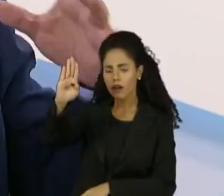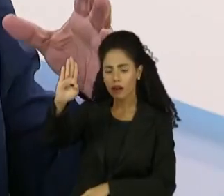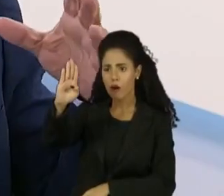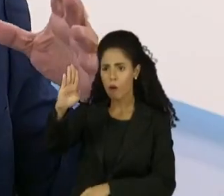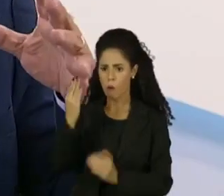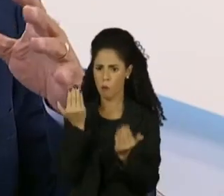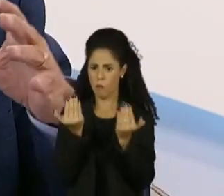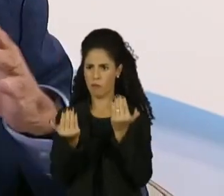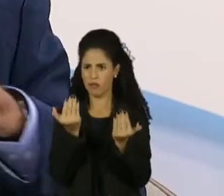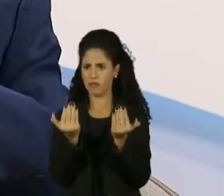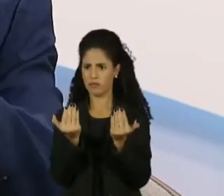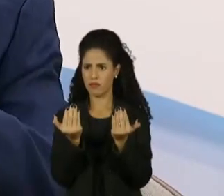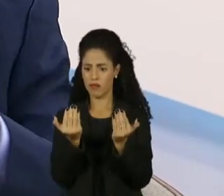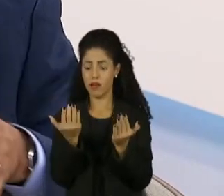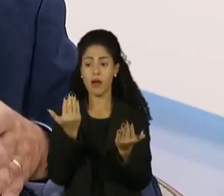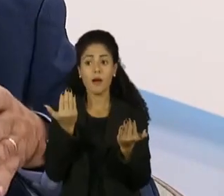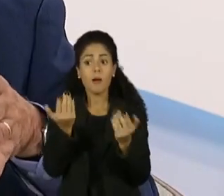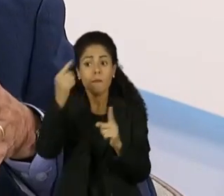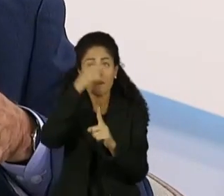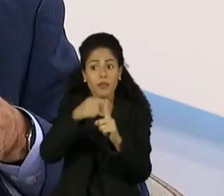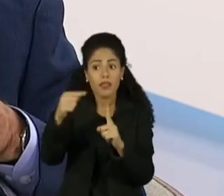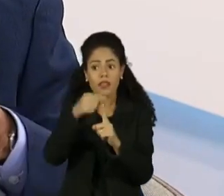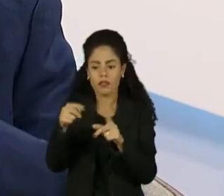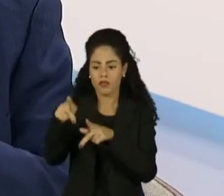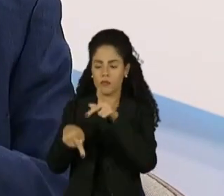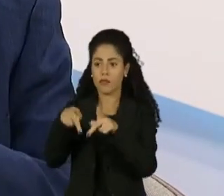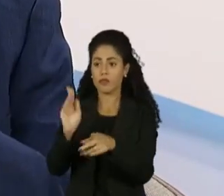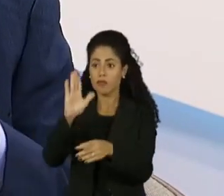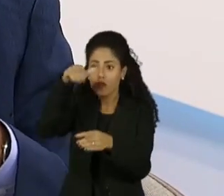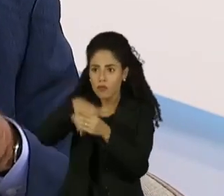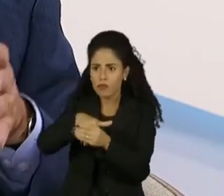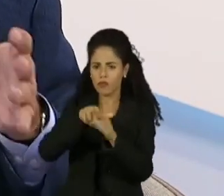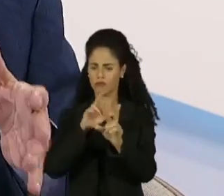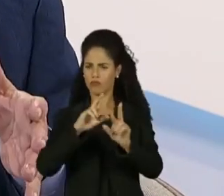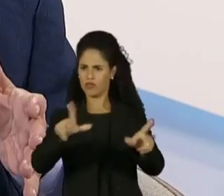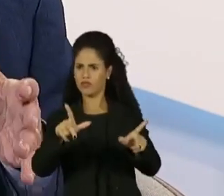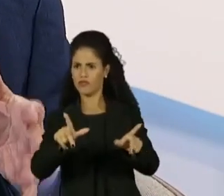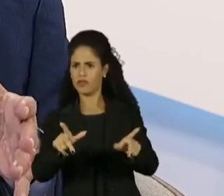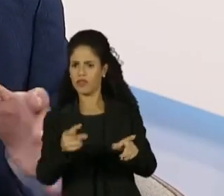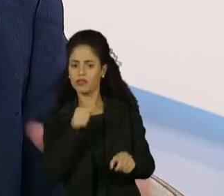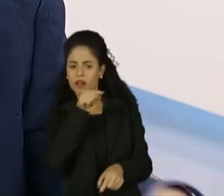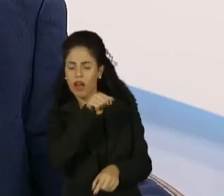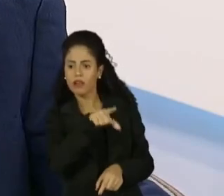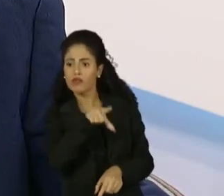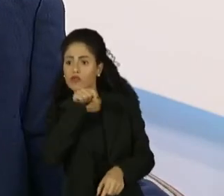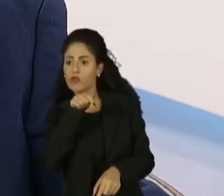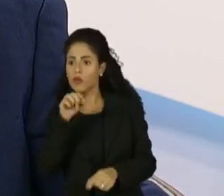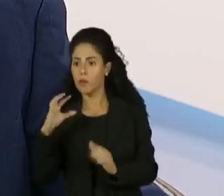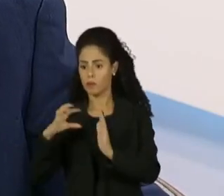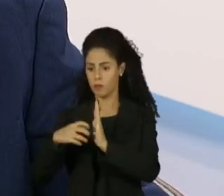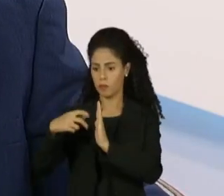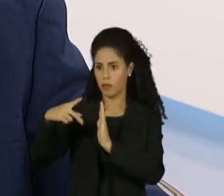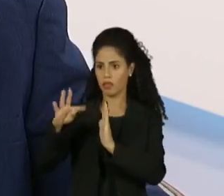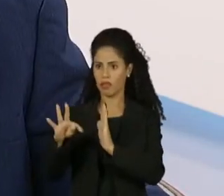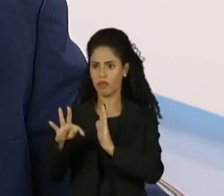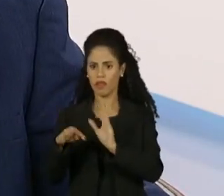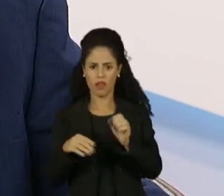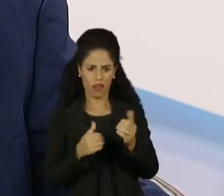seguinte, que metade da população brasileira que votou diferente do que votou no atual governo é